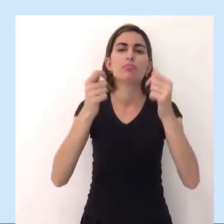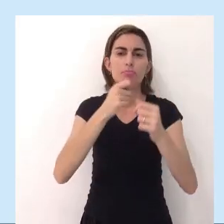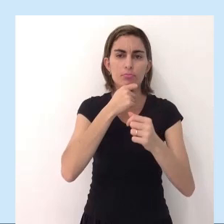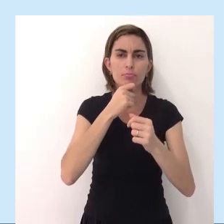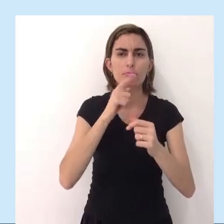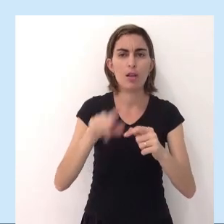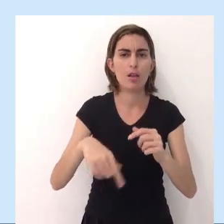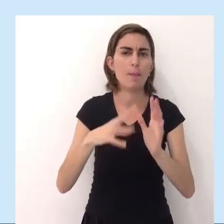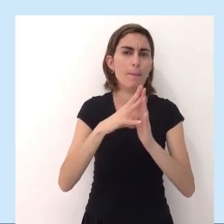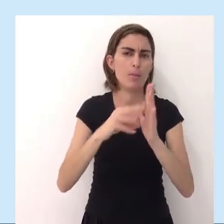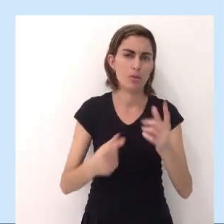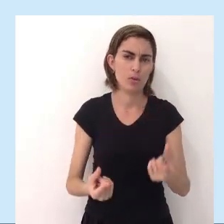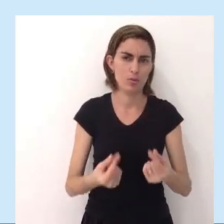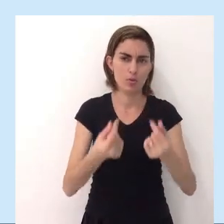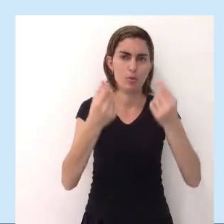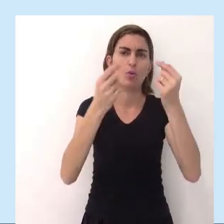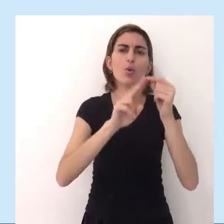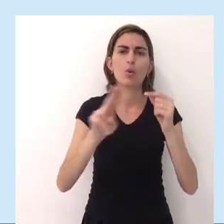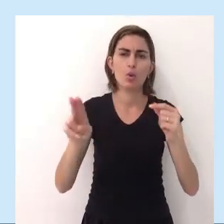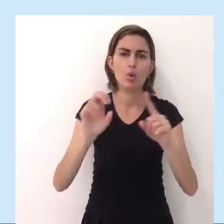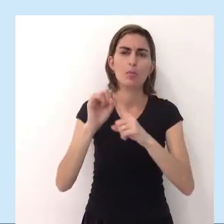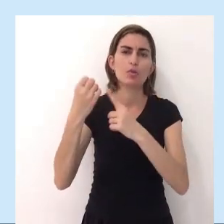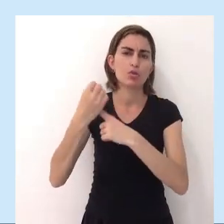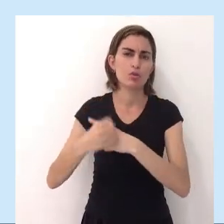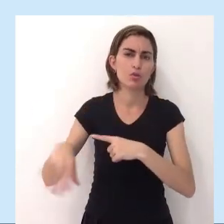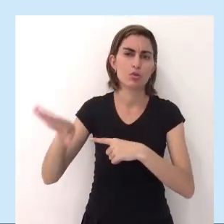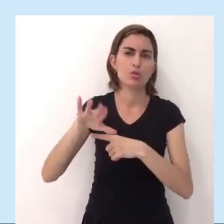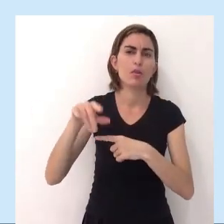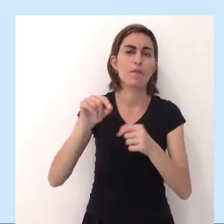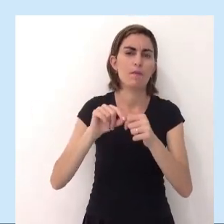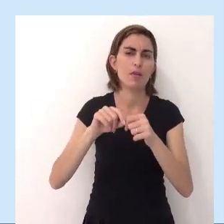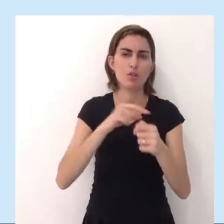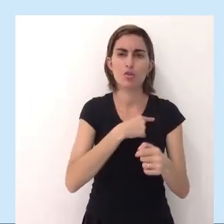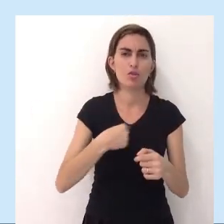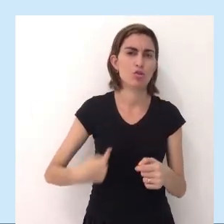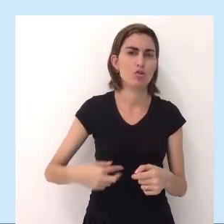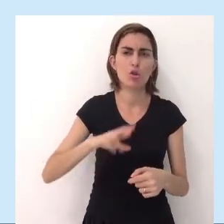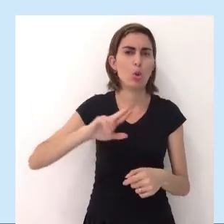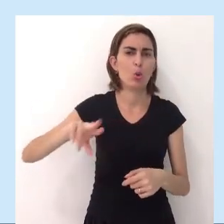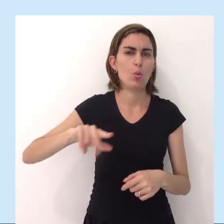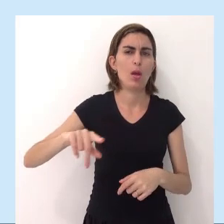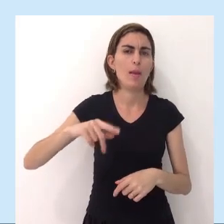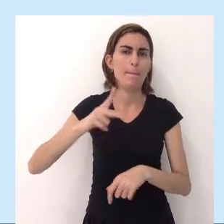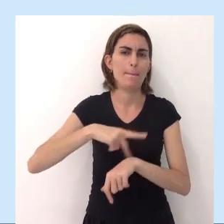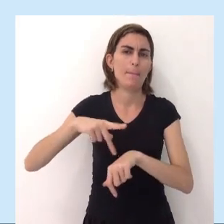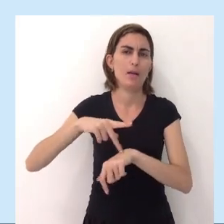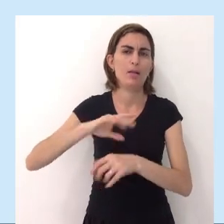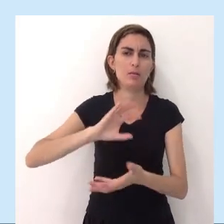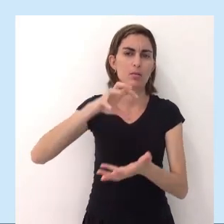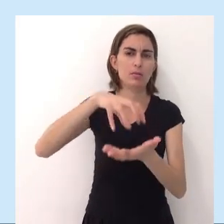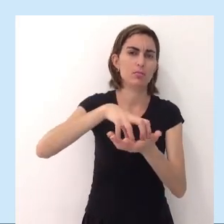ainda é um modelo econômico que leva o nome de socialismo, faz com que a China não seja considerada um país